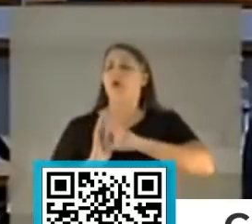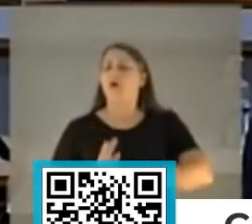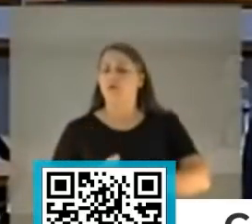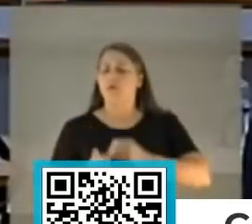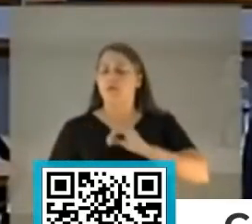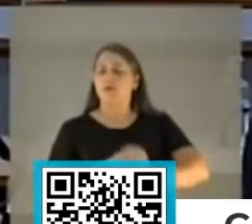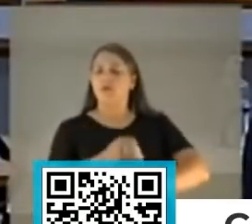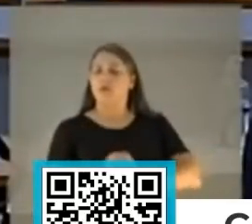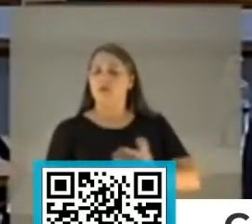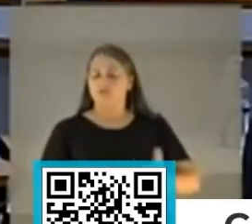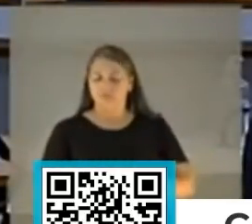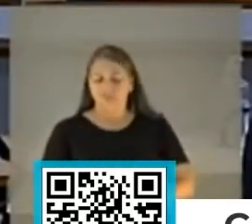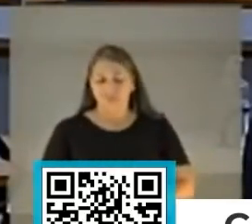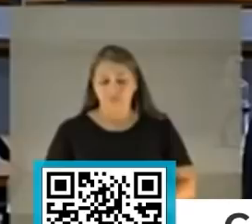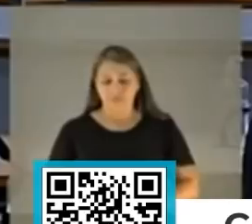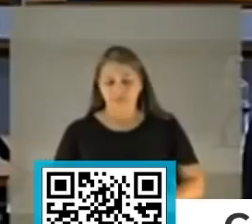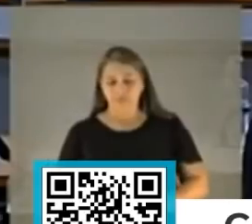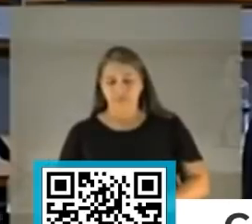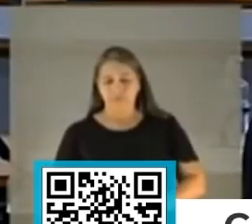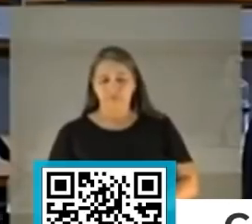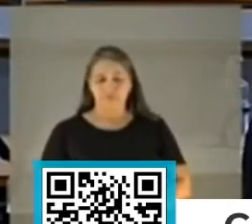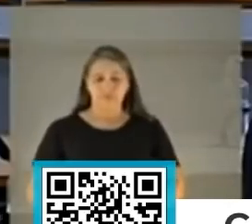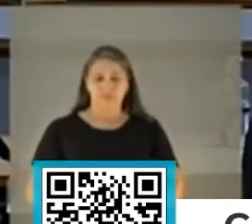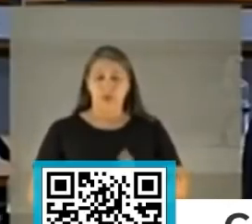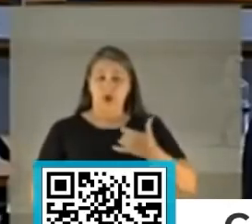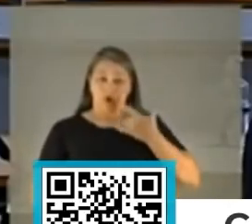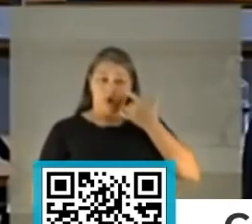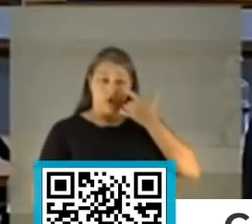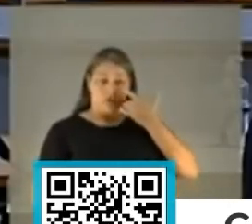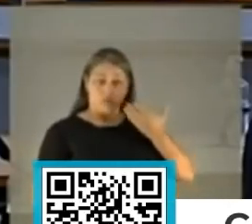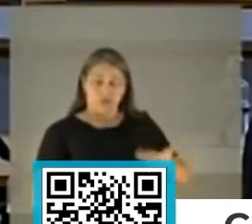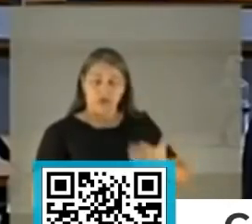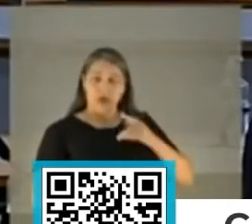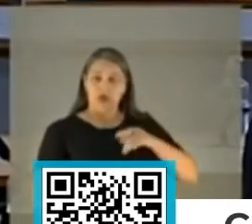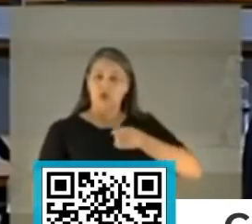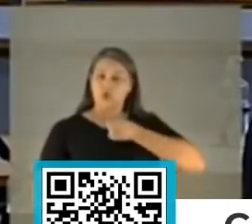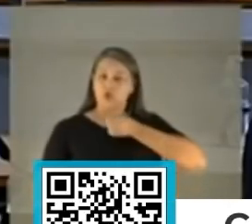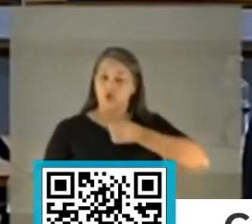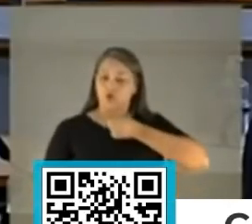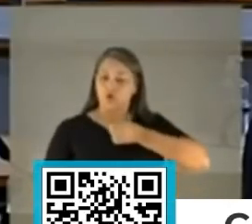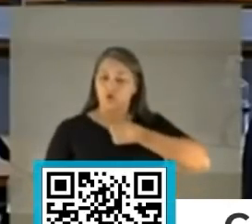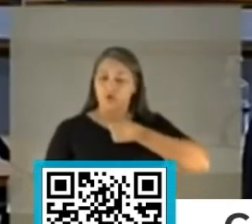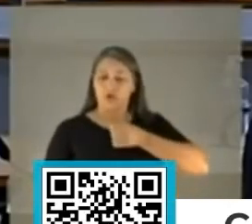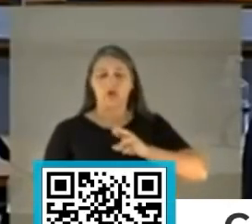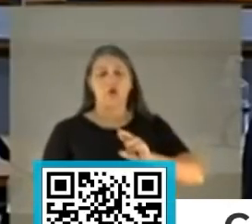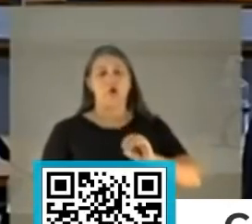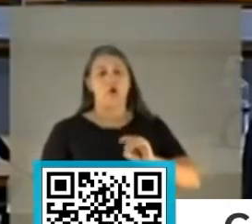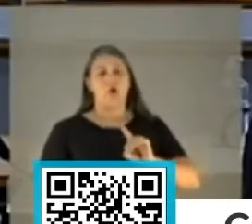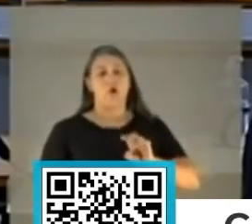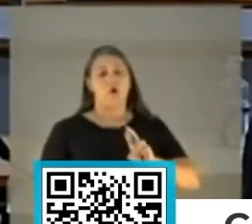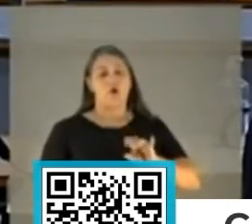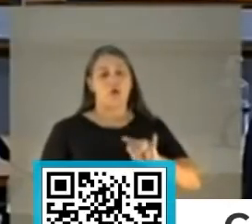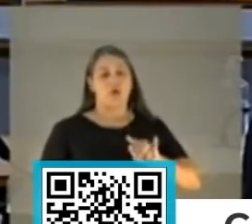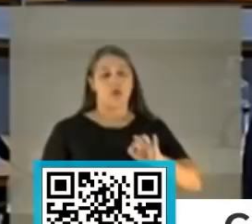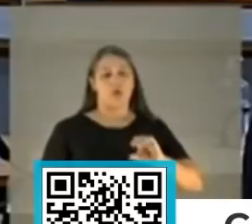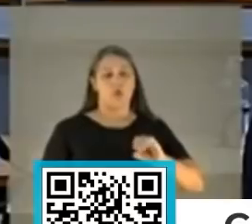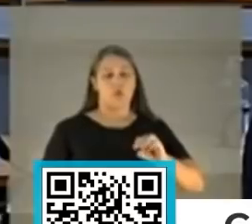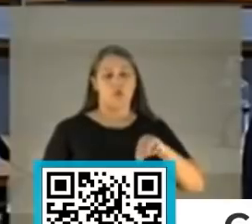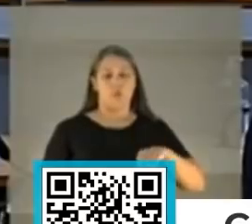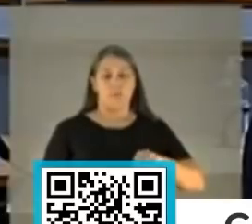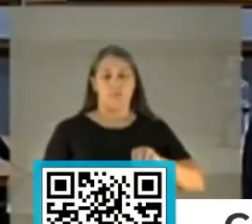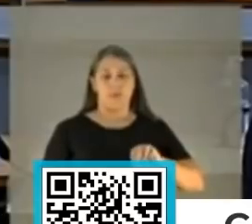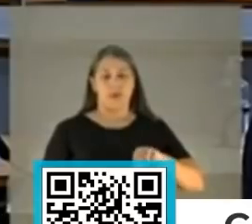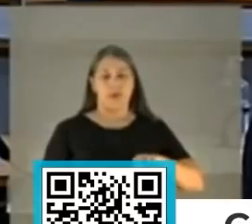pois não é eu espero aqui é um Jornalista Rodrigo menegat